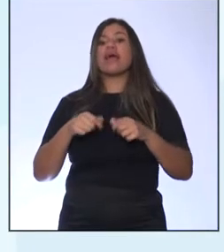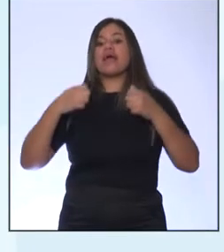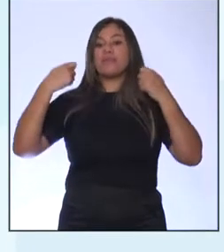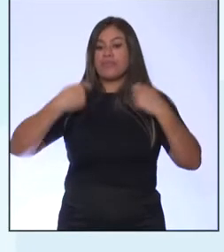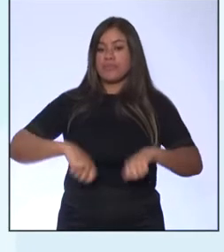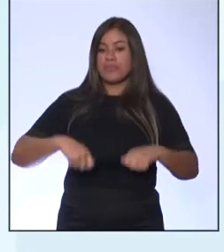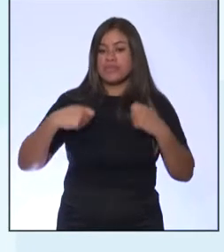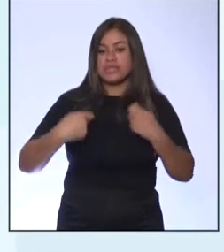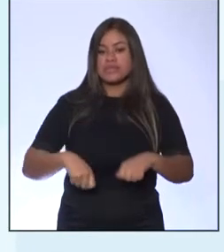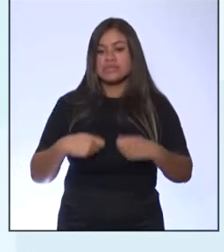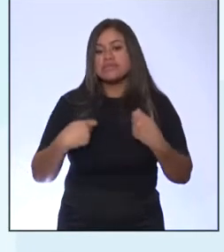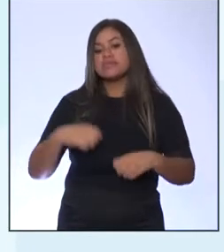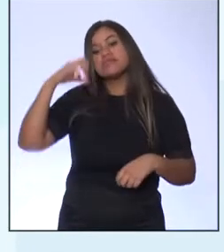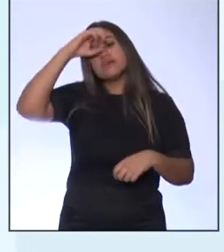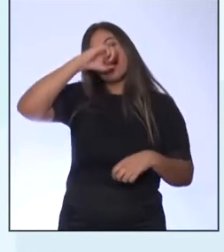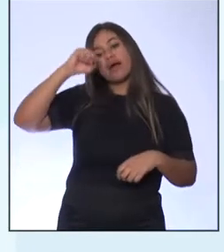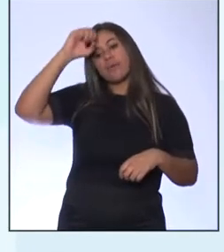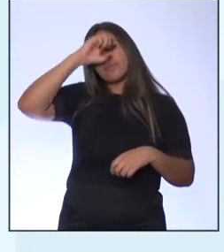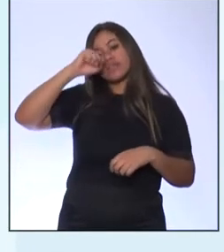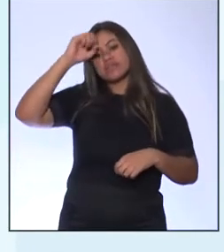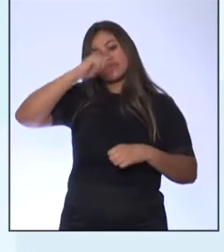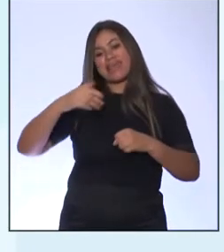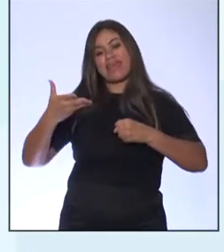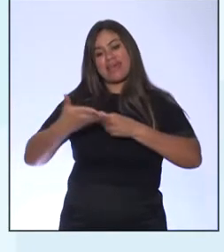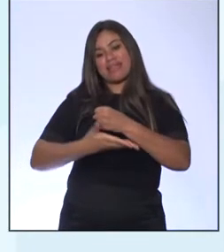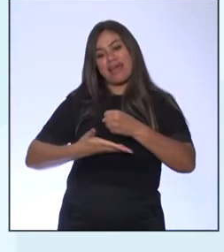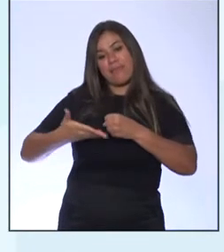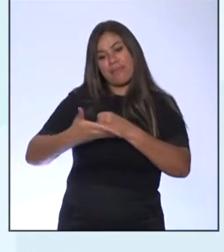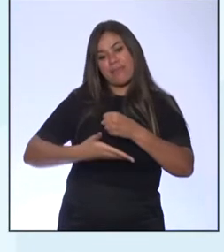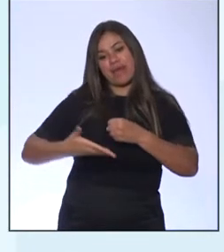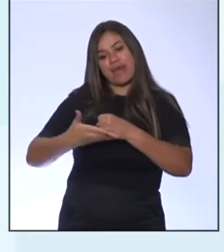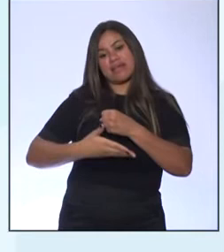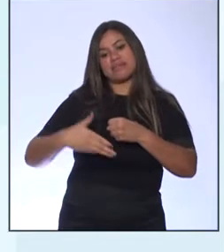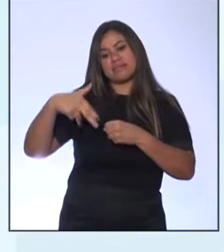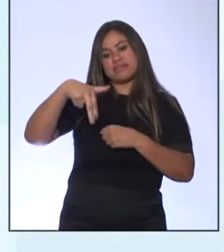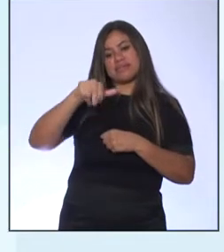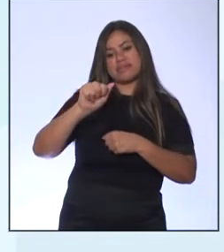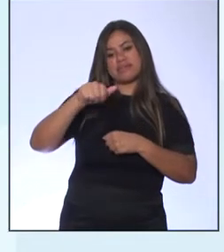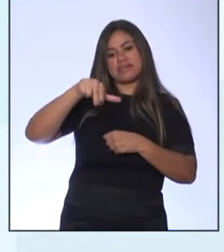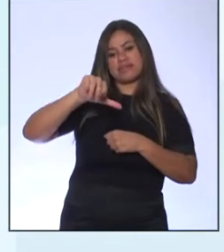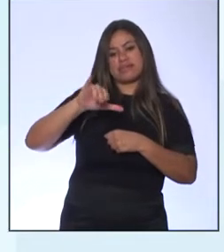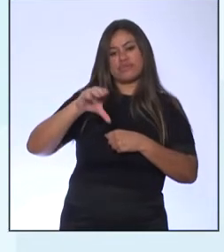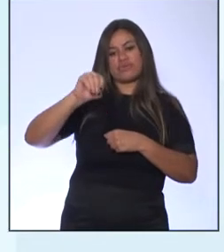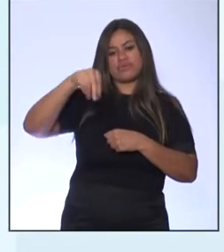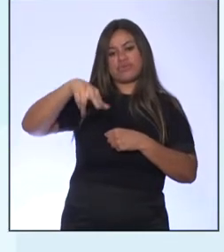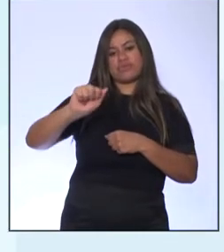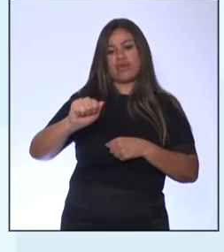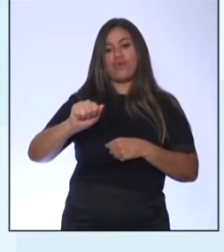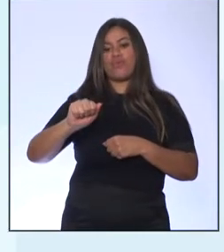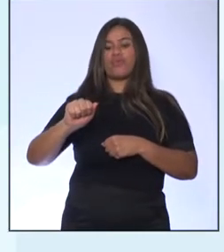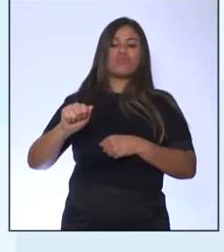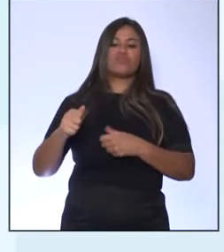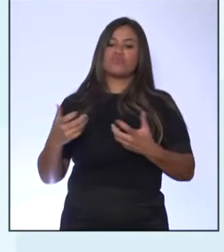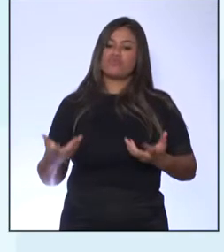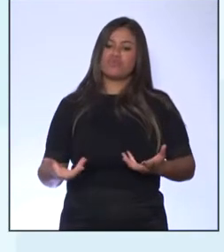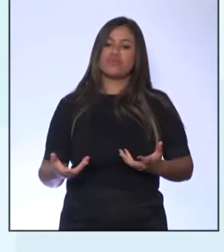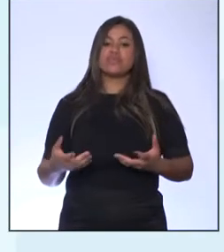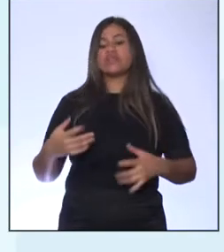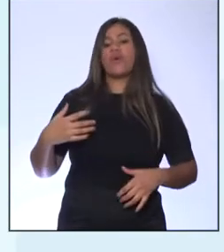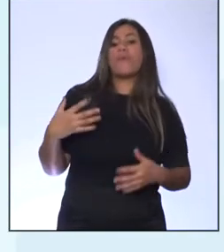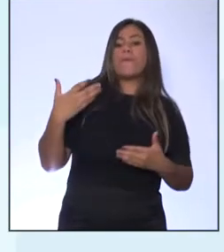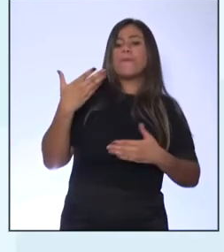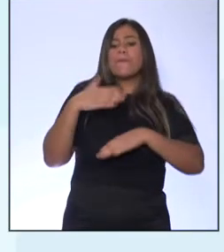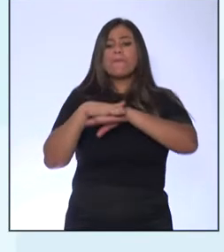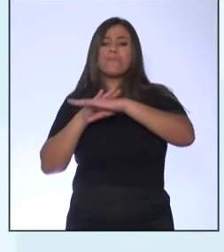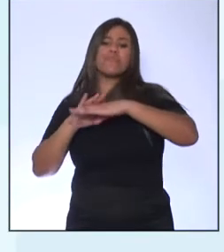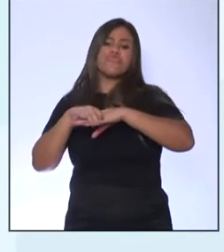novas competências postas na Base Nacional Comum Curricular. Então, é um diálogo entre as competências que o